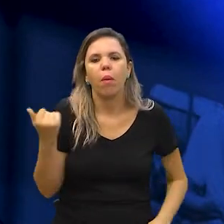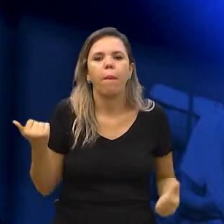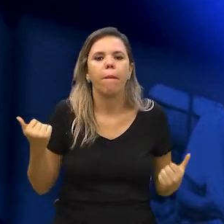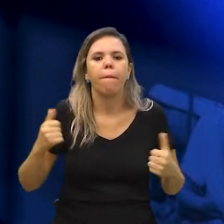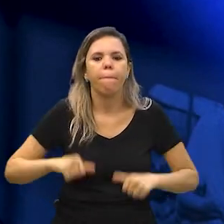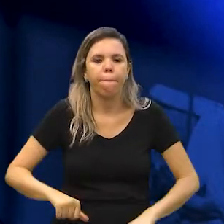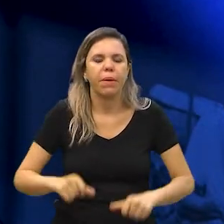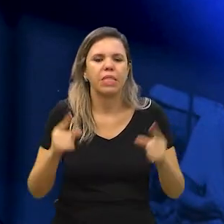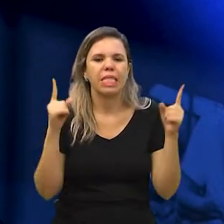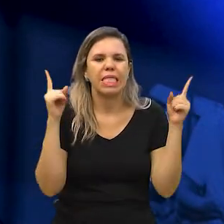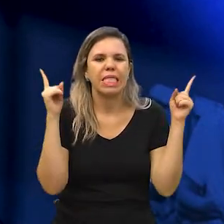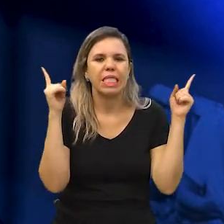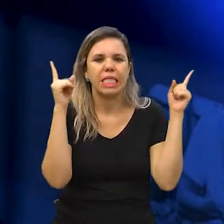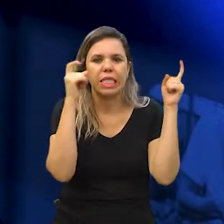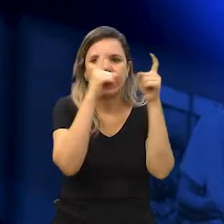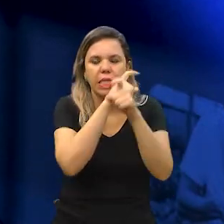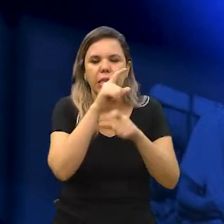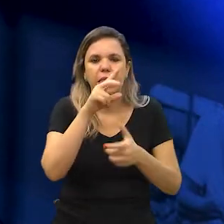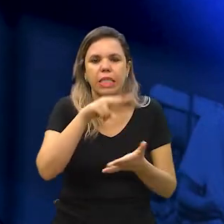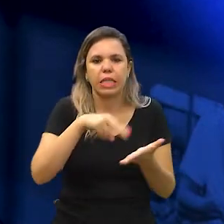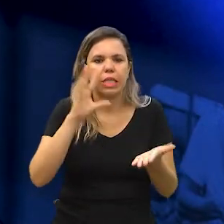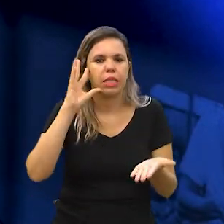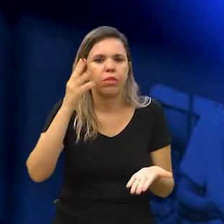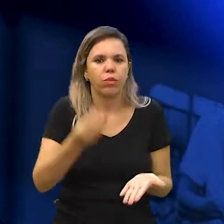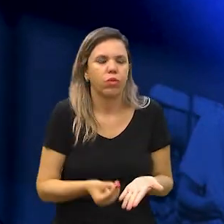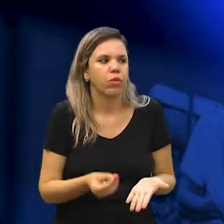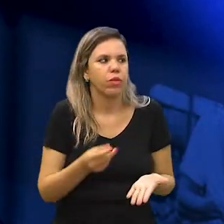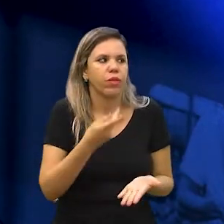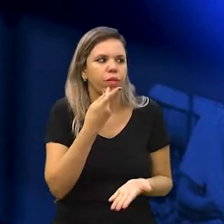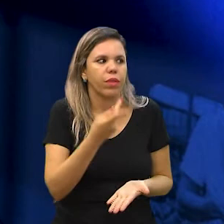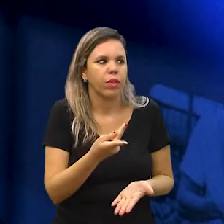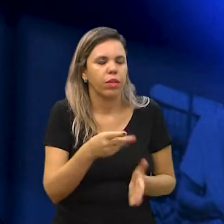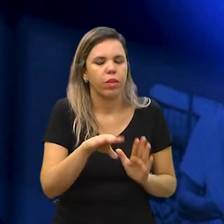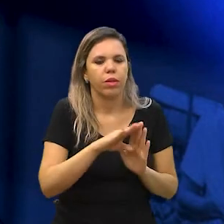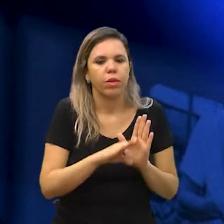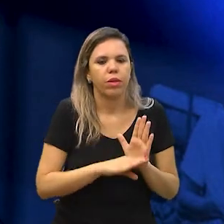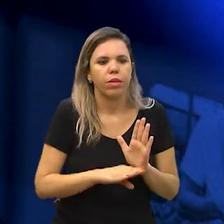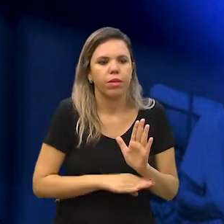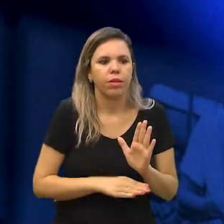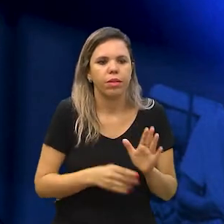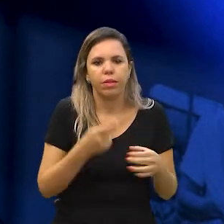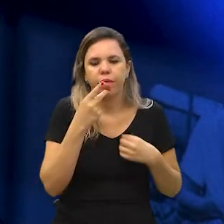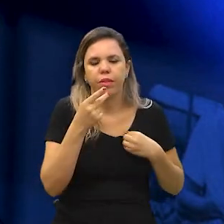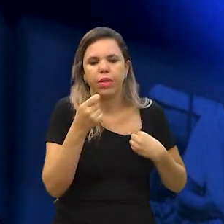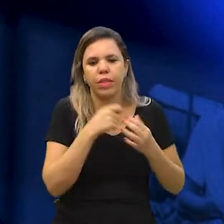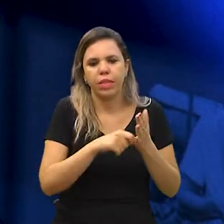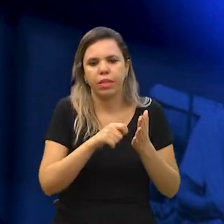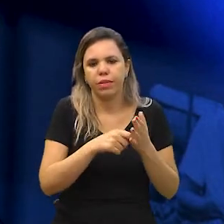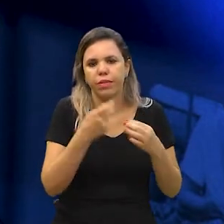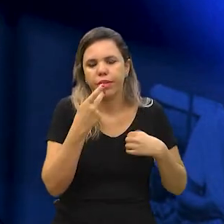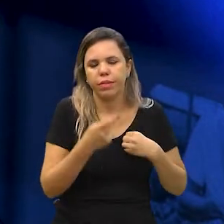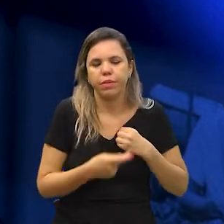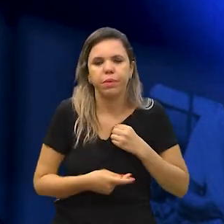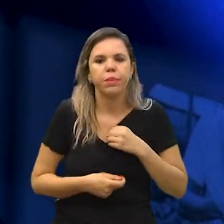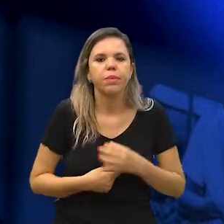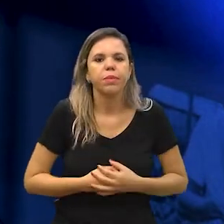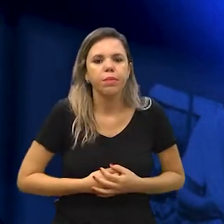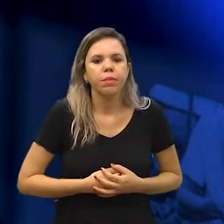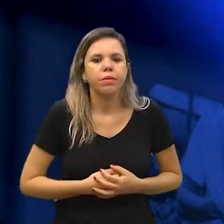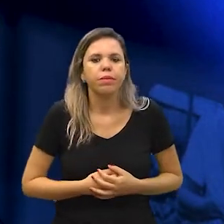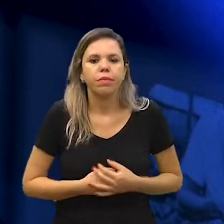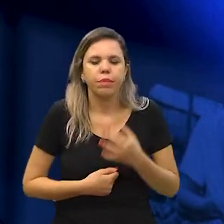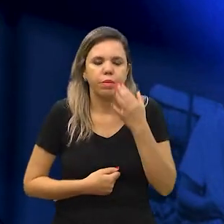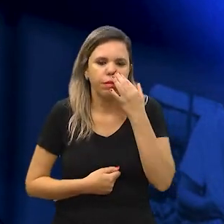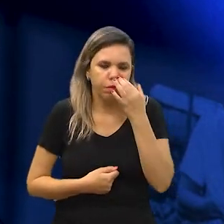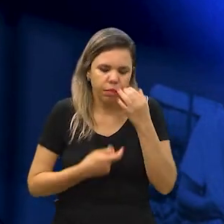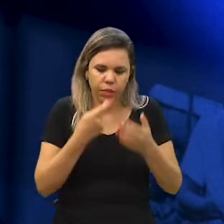pior. É muito mais difícil para uma pessoa leiga entender o que advogado fala do que um programador acaba escrevendo, acaba falando.